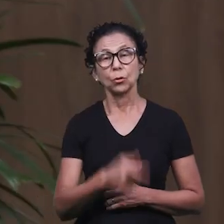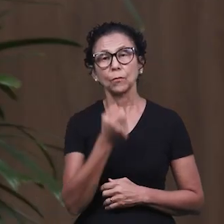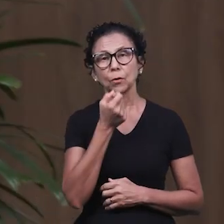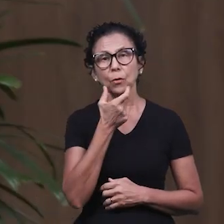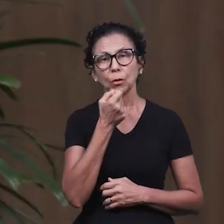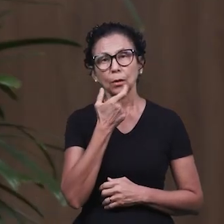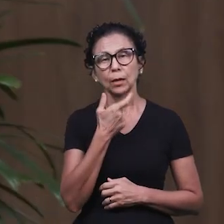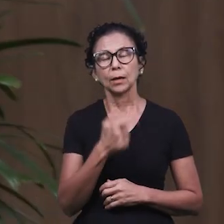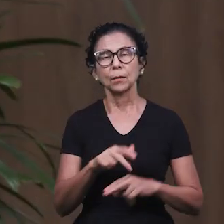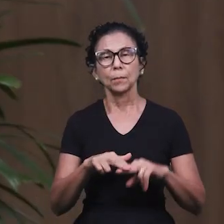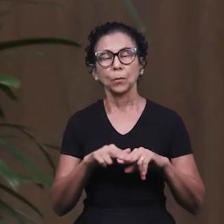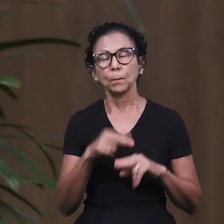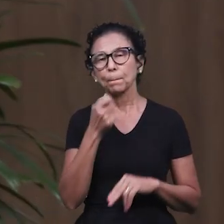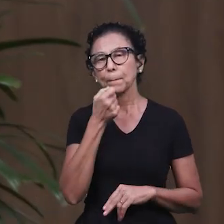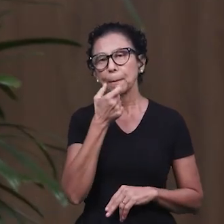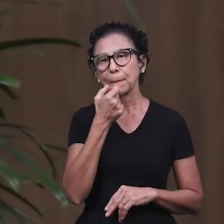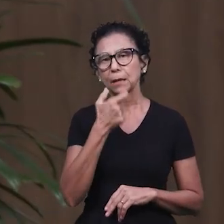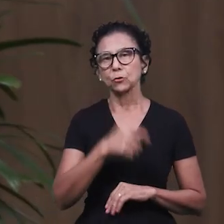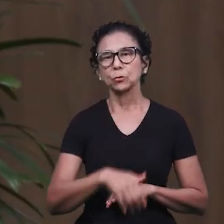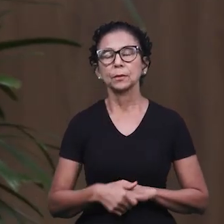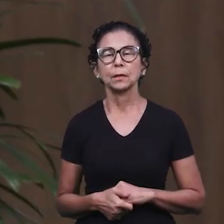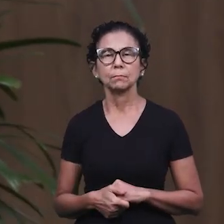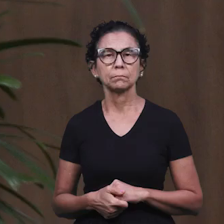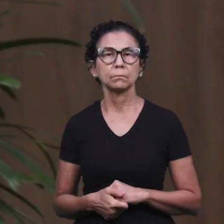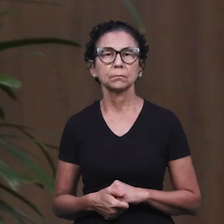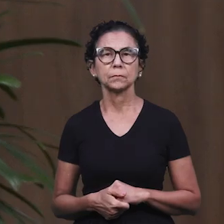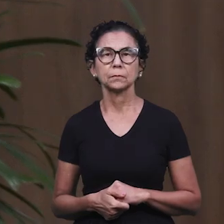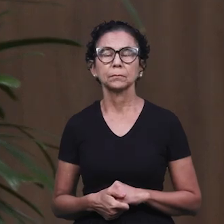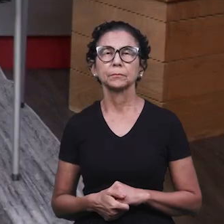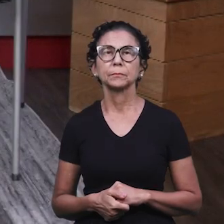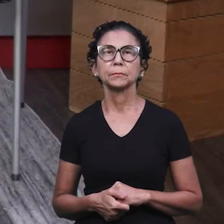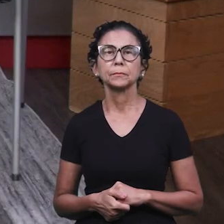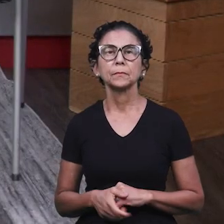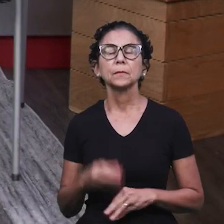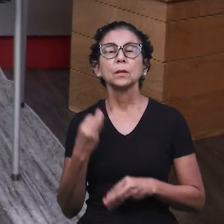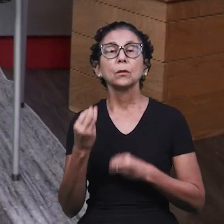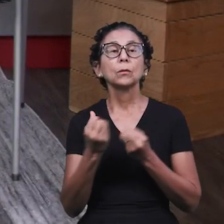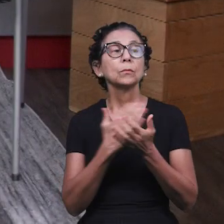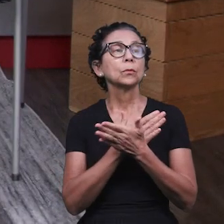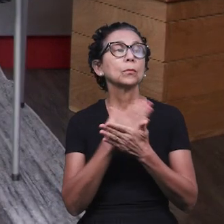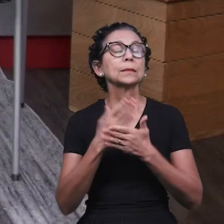Doutor Danilo, e quando começar a repor esses hormônios? Como eu falei,